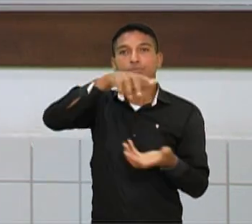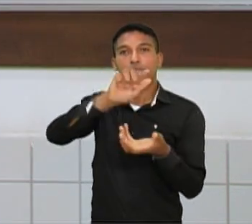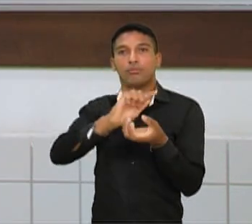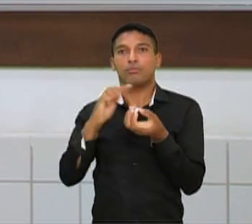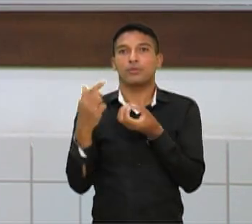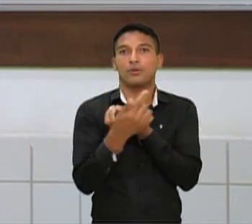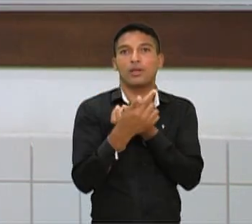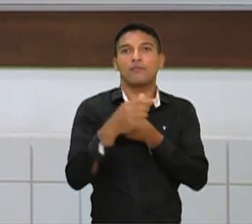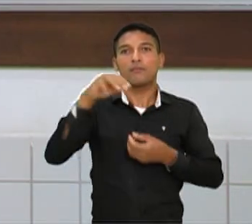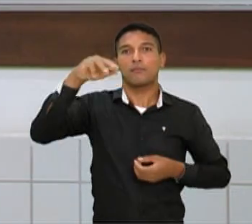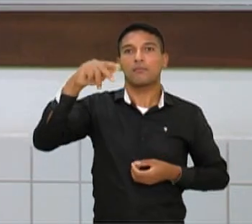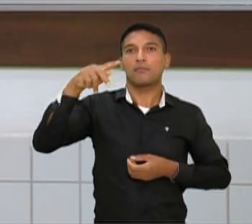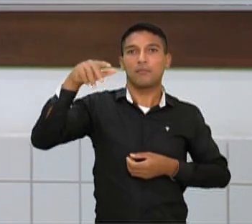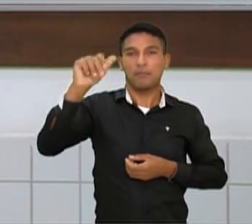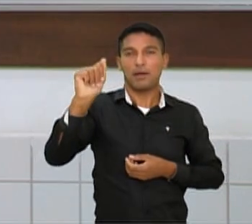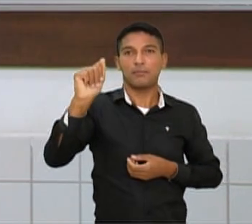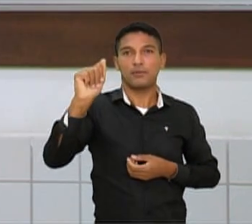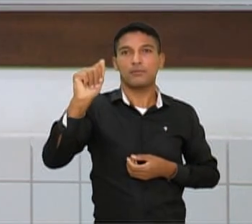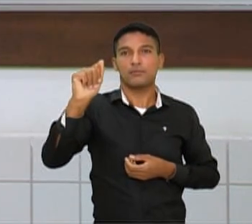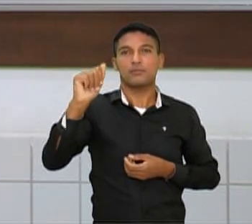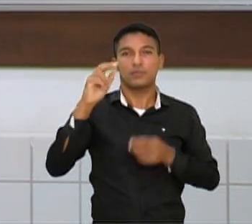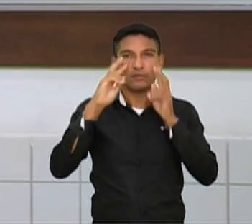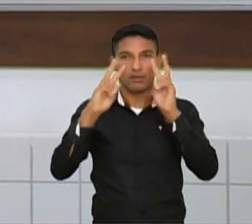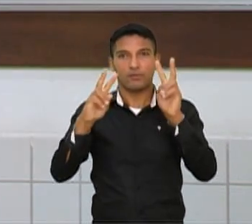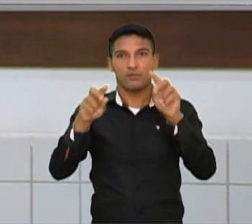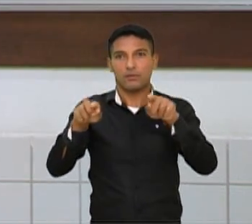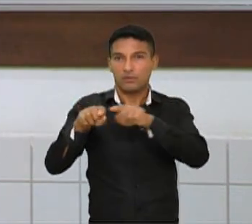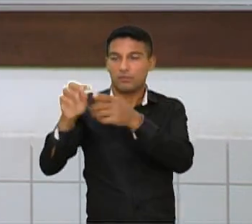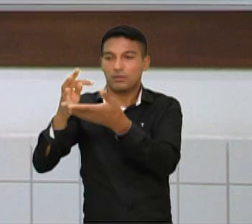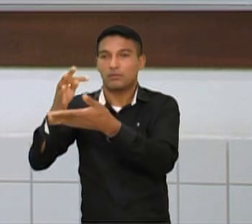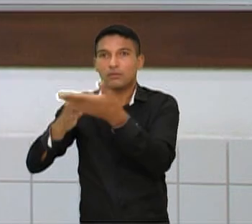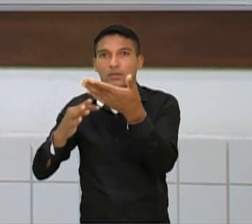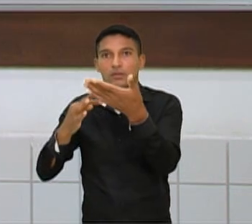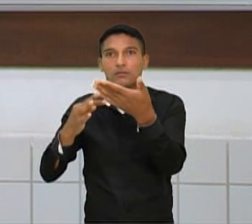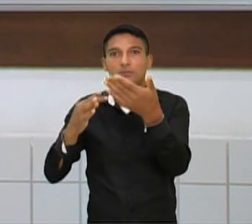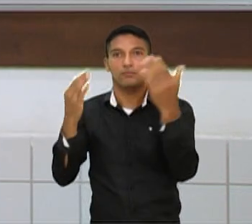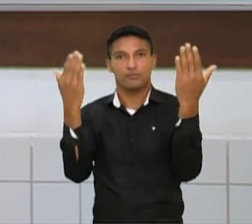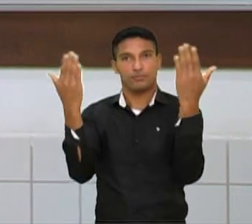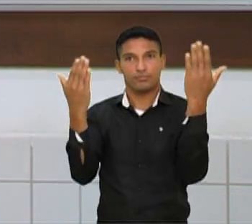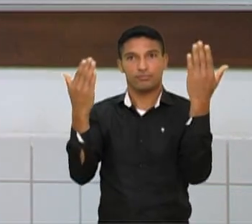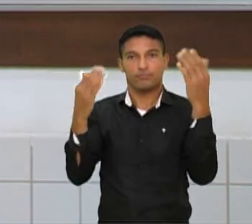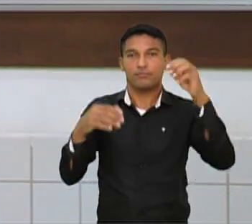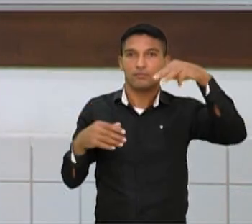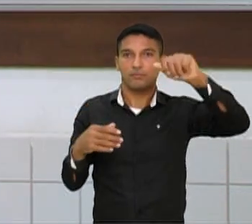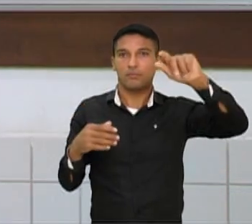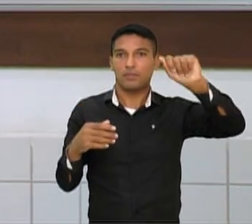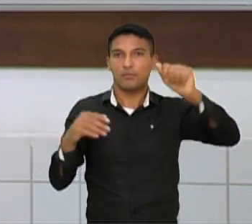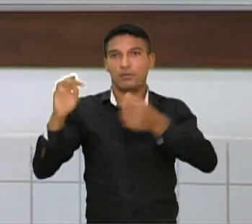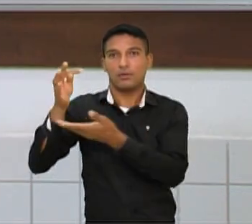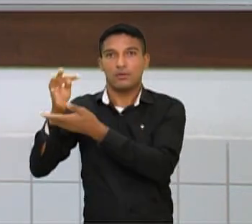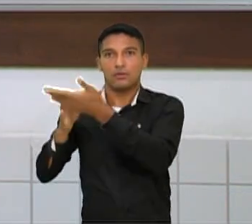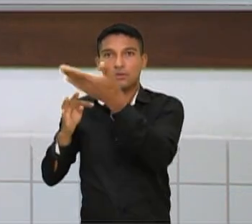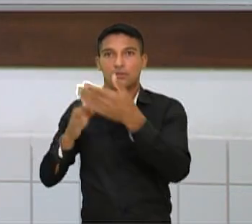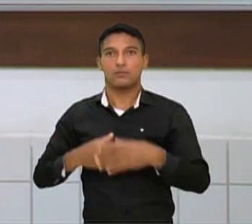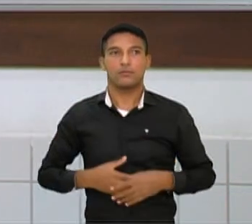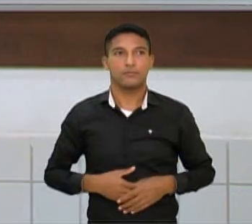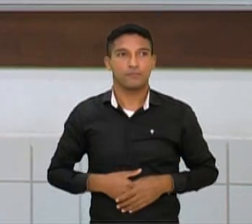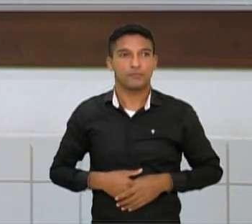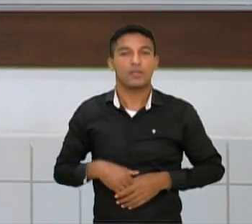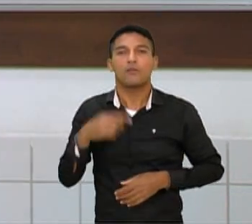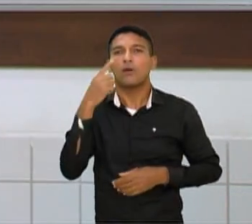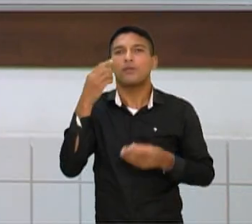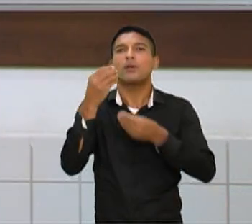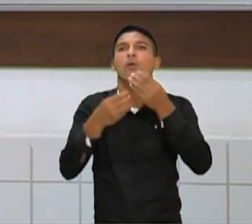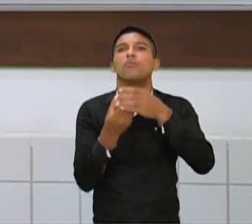ver alguns textos e esses vão ser mencionados quando estiver fazendo a análise dos mapas. Então é estabelecer a trajetória